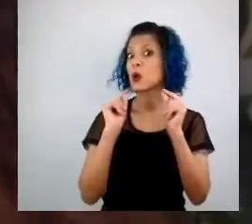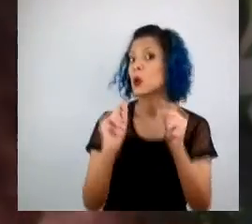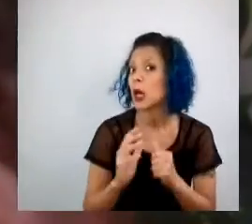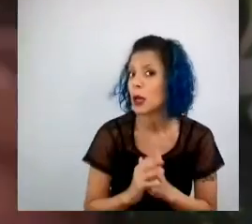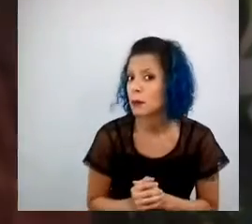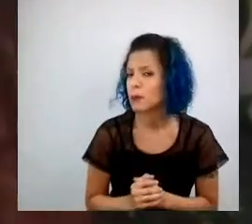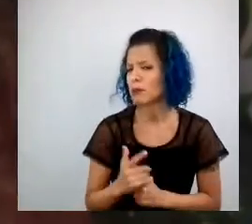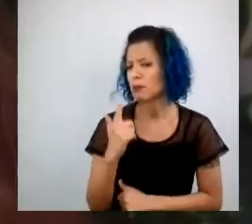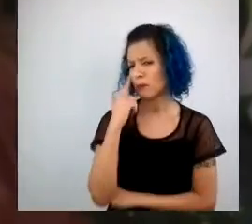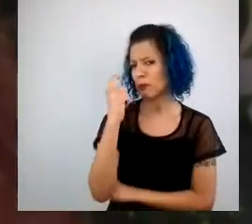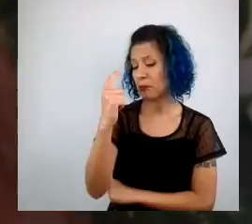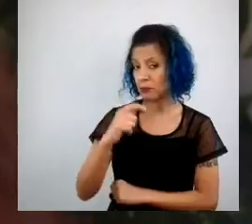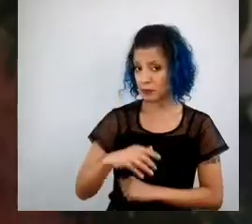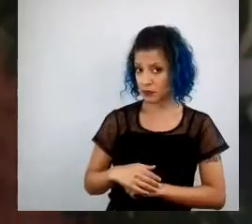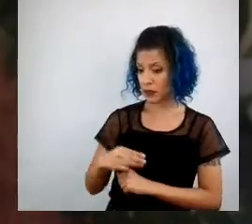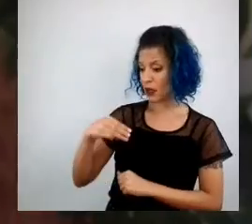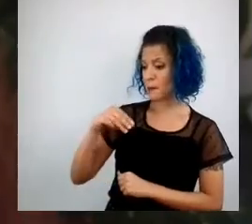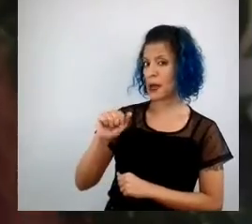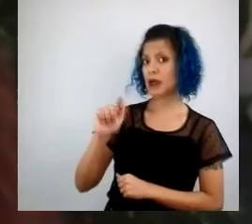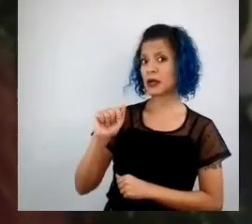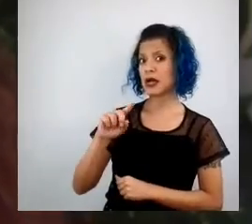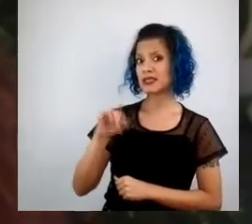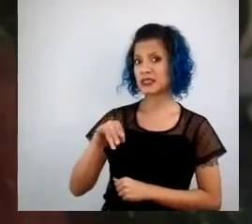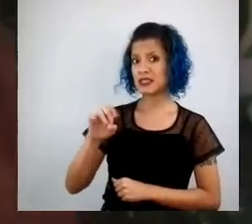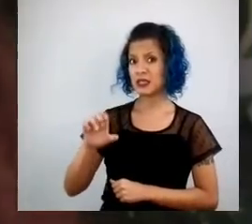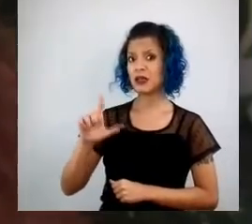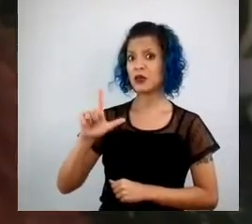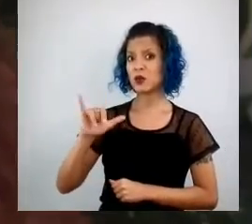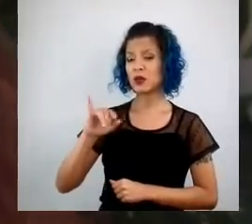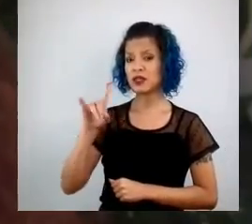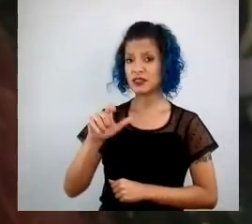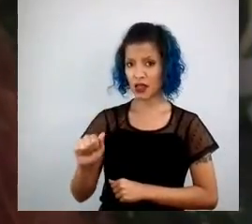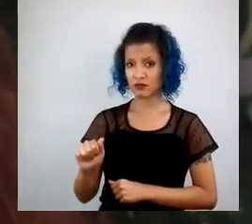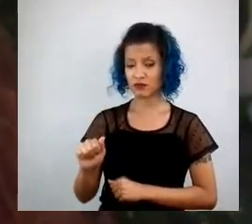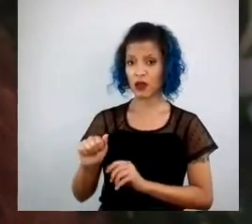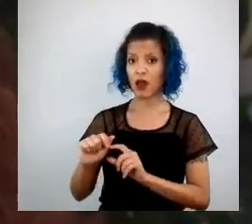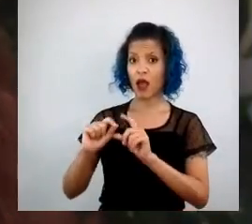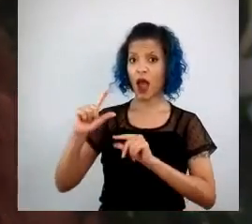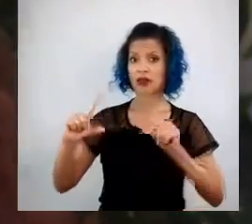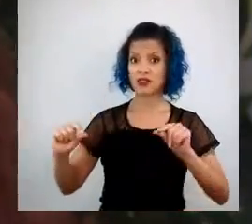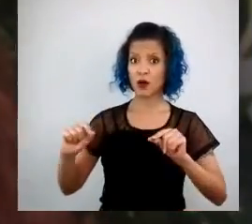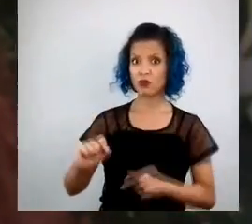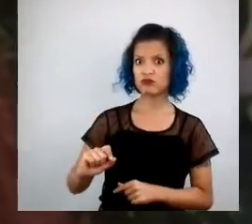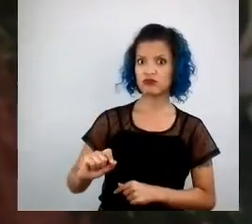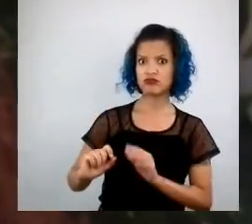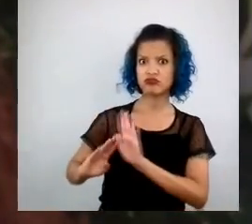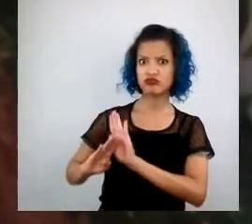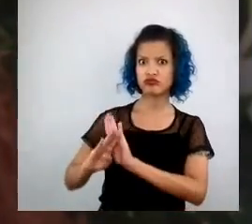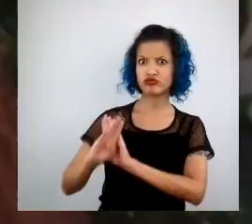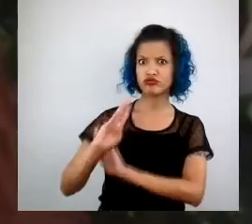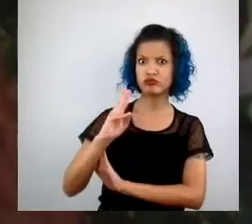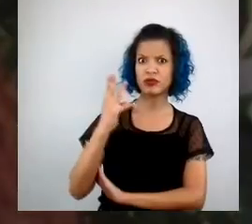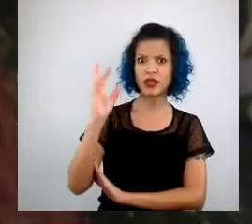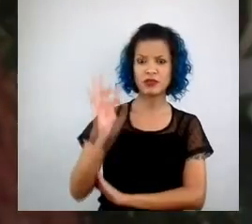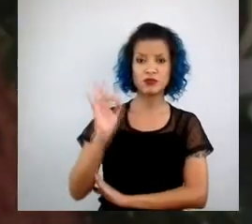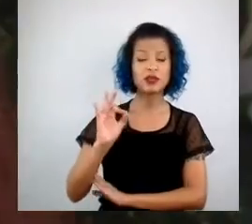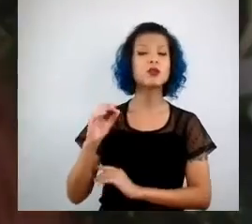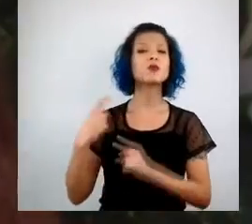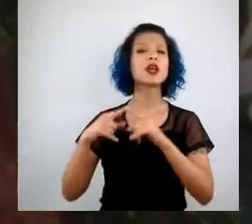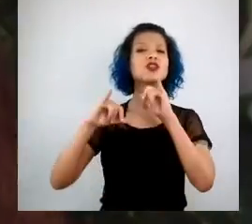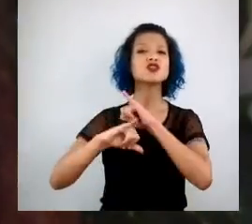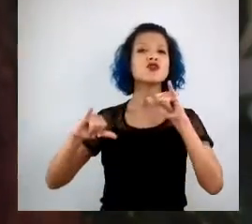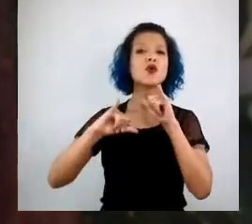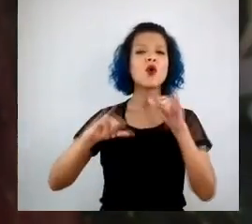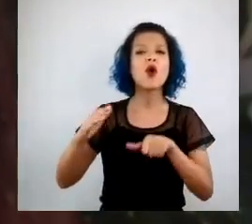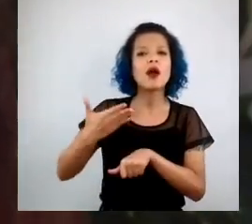as ações dela subiram quase 3%, depois dela ter divulgado o seu programa de trainee, o